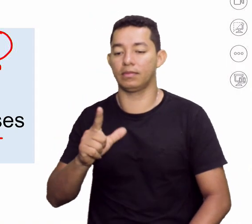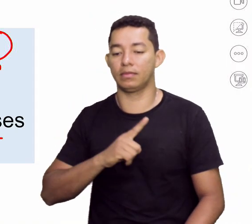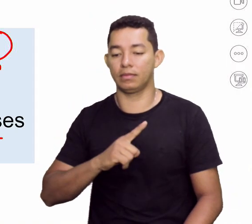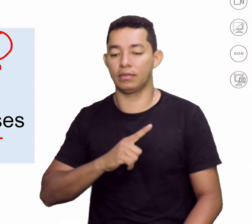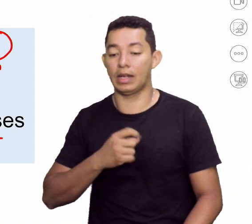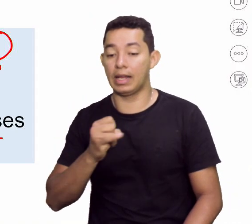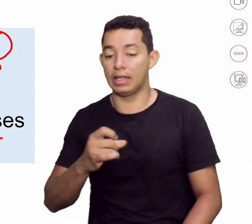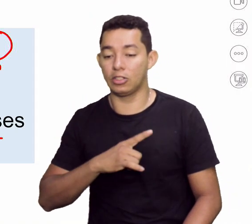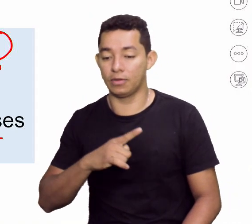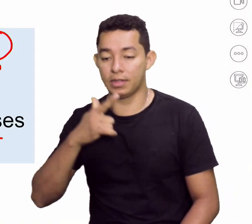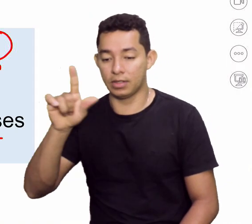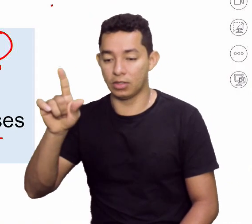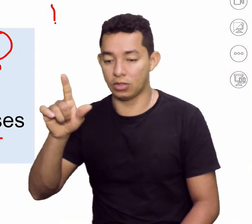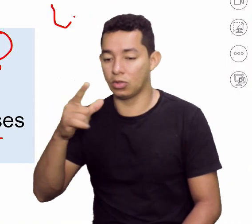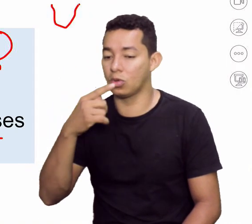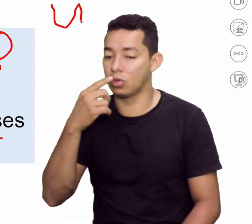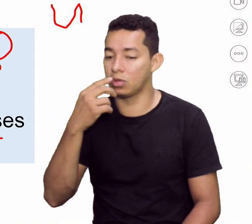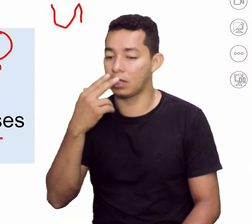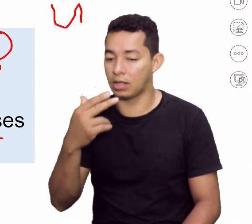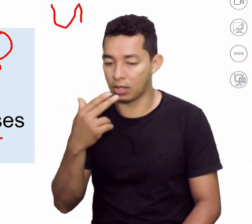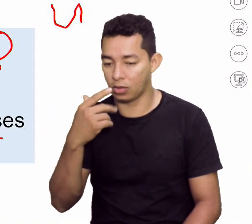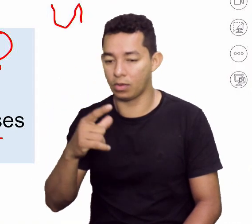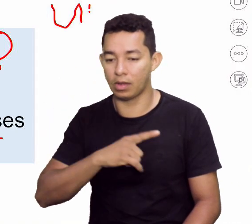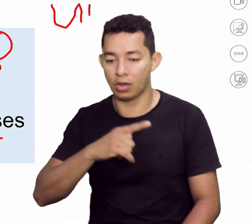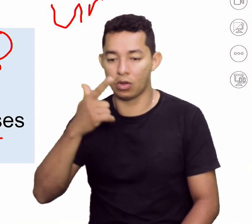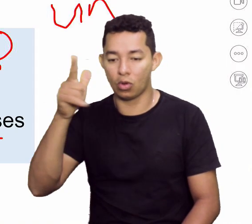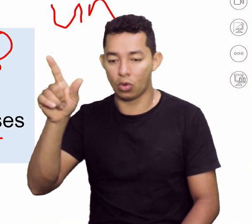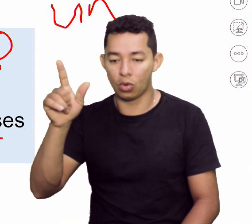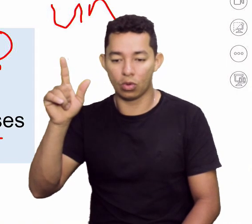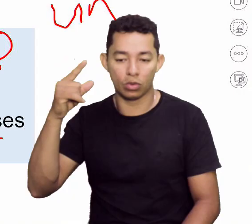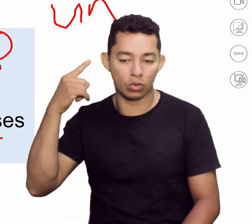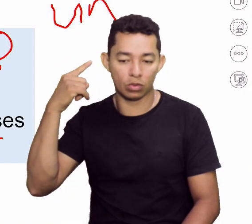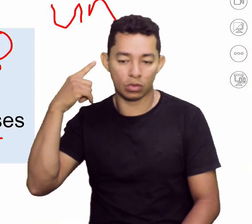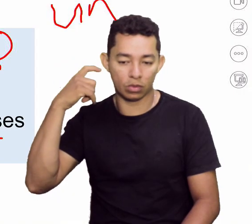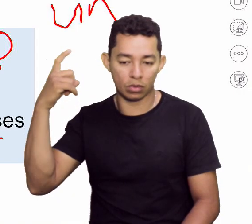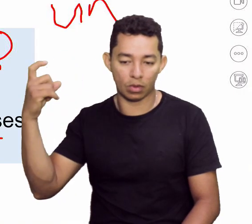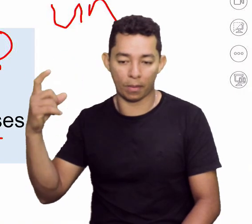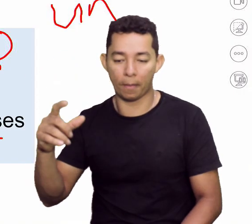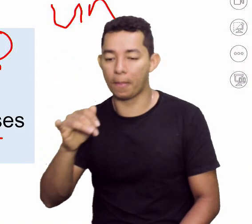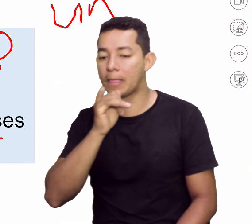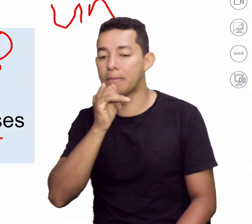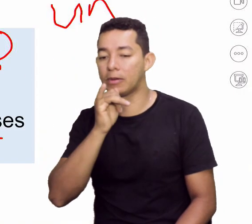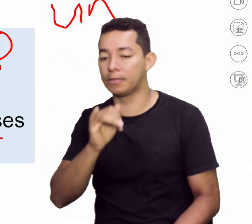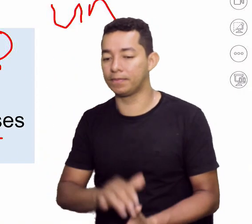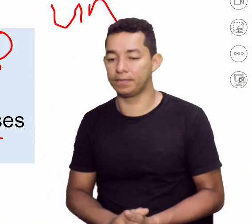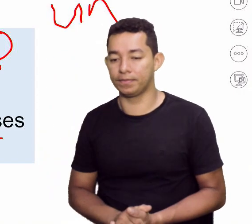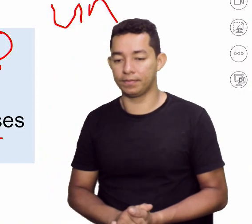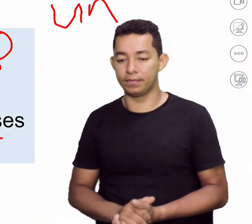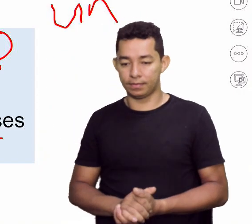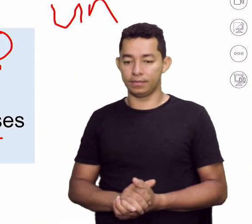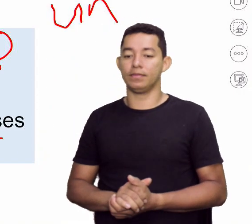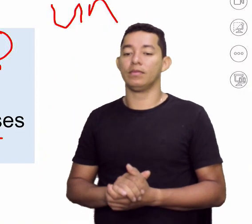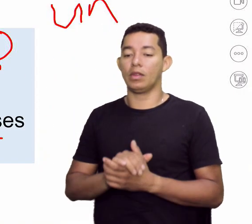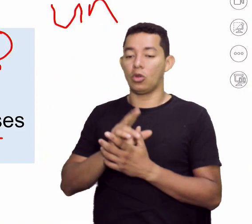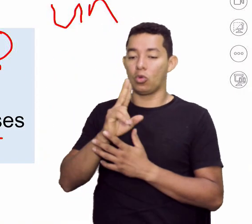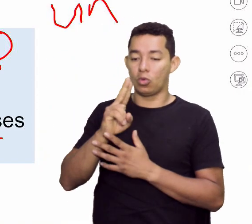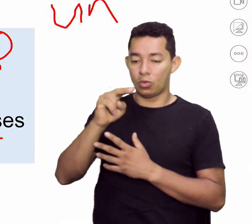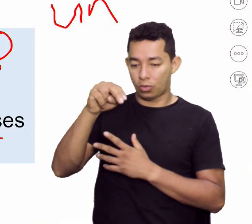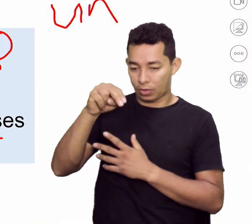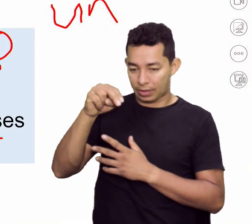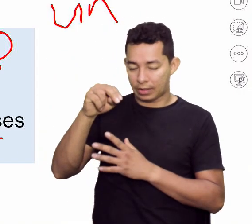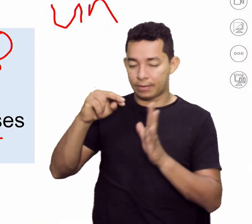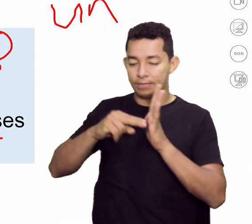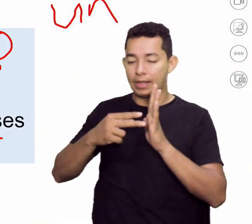Por exemplo, o U e o N, né? An em